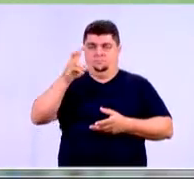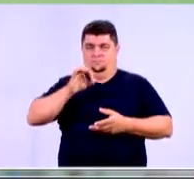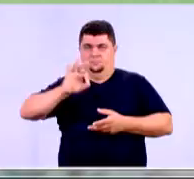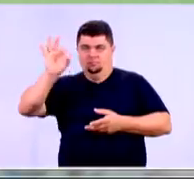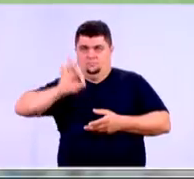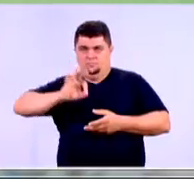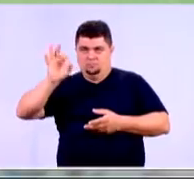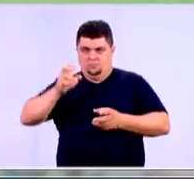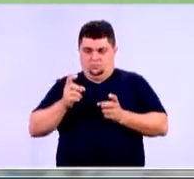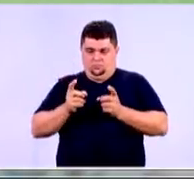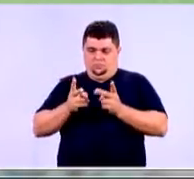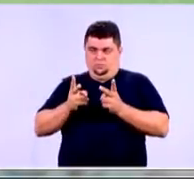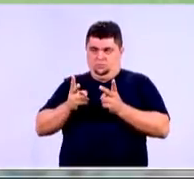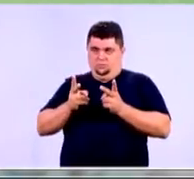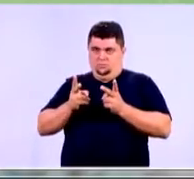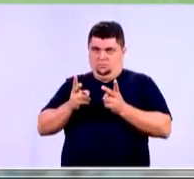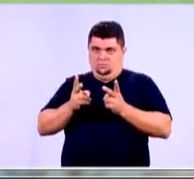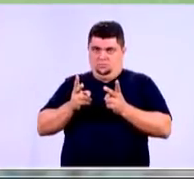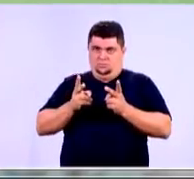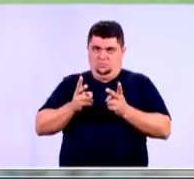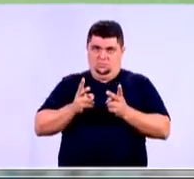50% das suas vendas